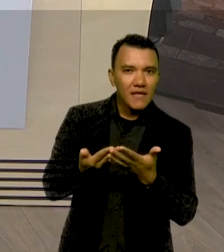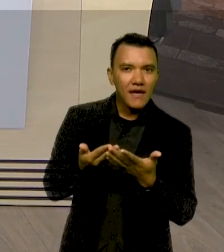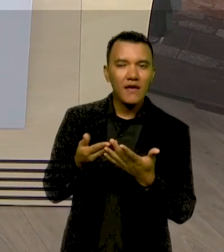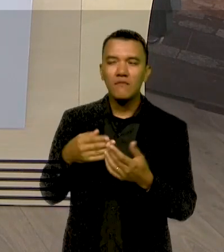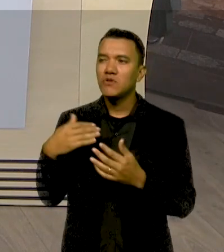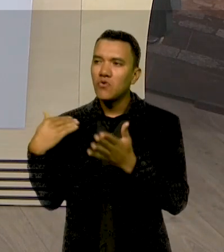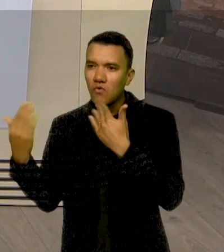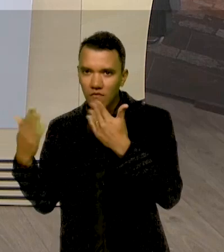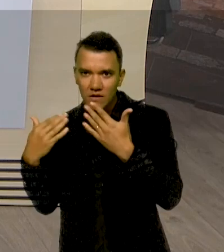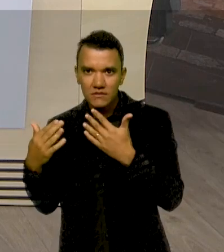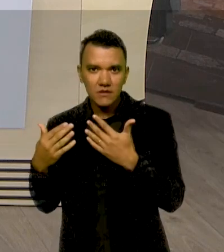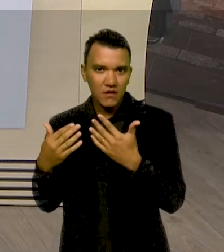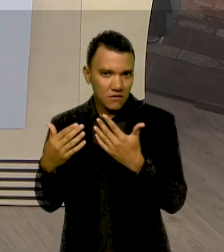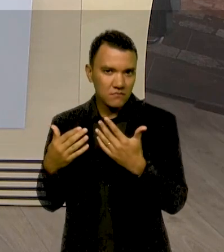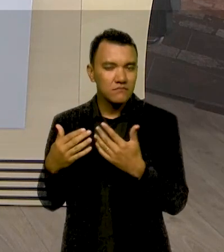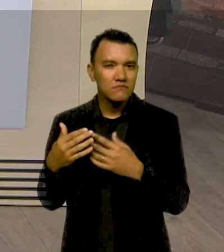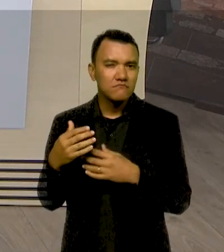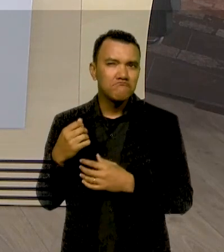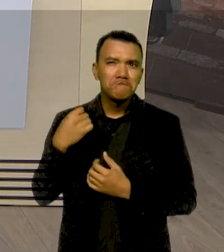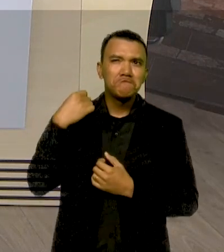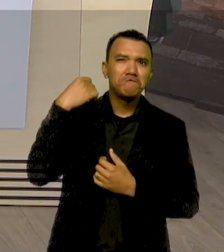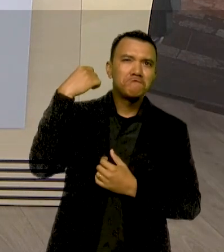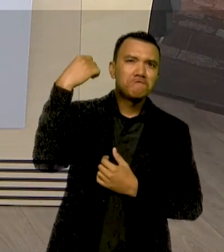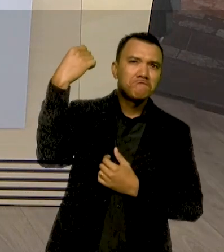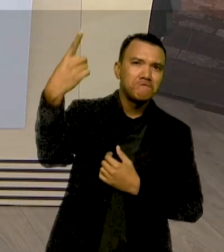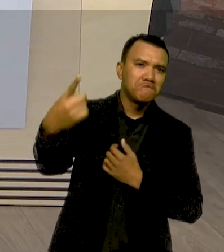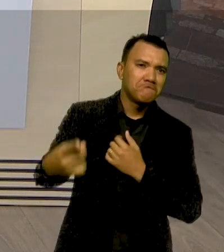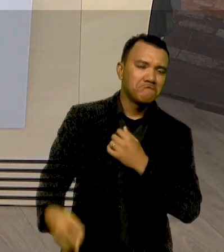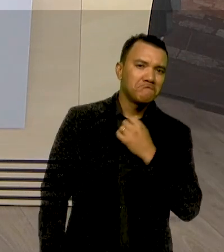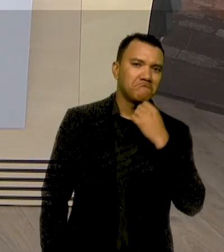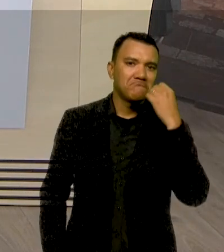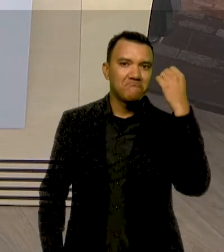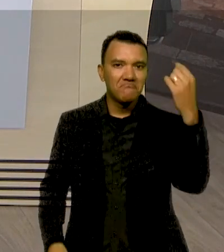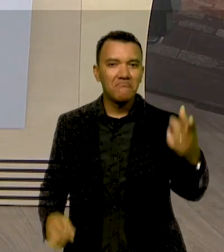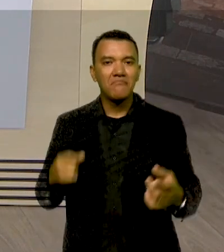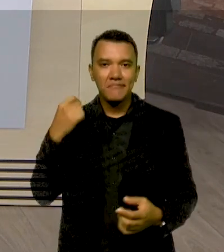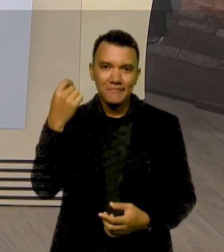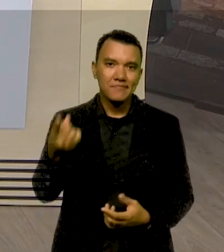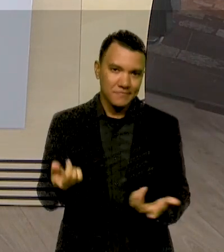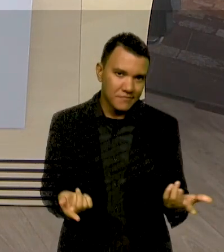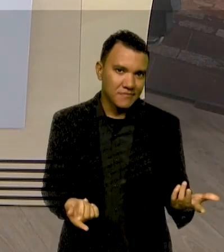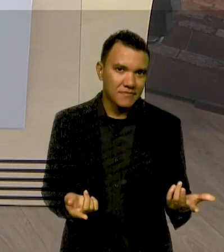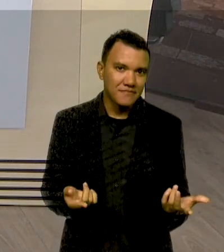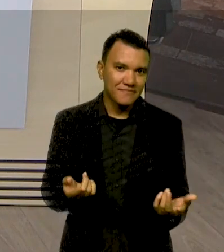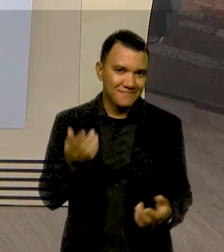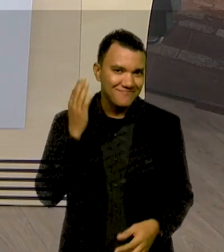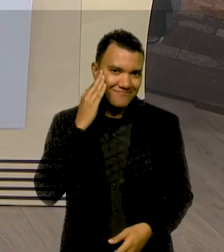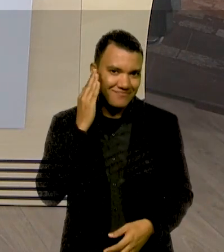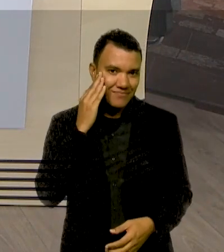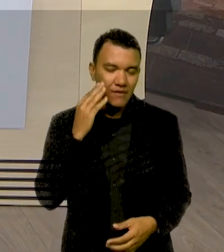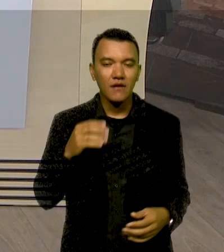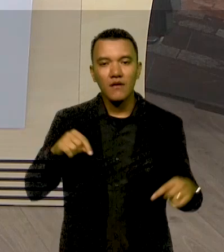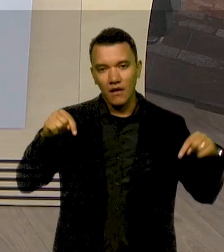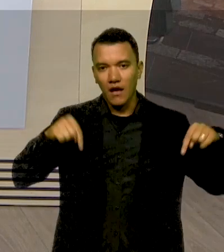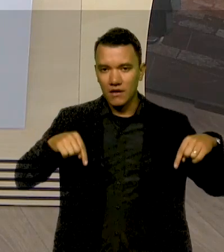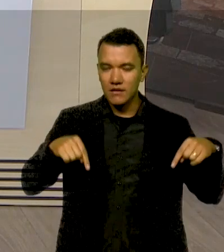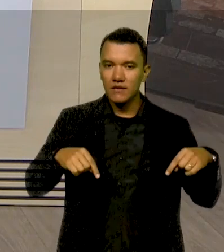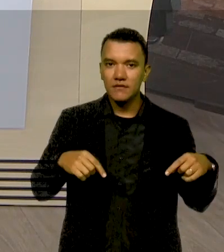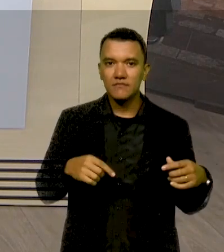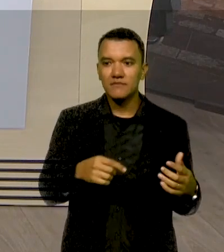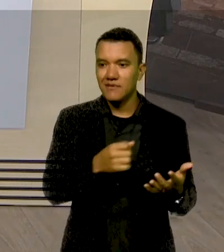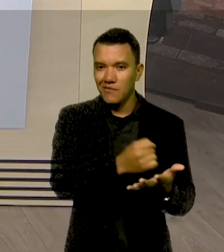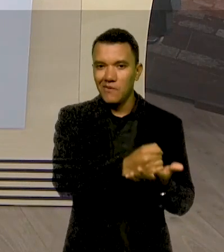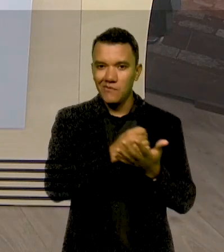né, a conversa em estúdio, entrevista com uma pessoa surda. E aqui, lógico, eu vou contar com o apoio do